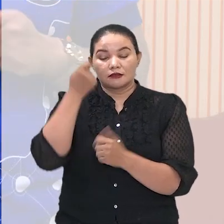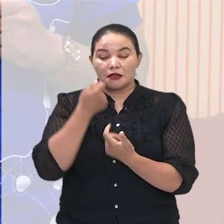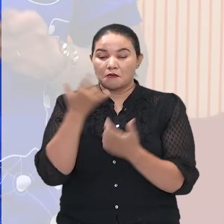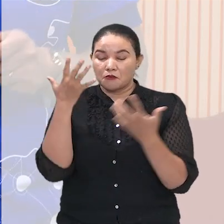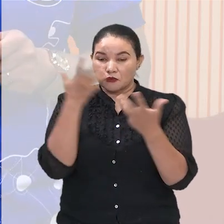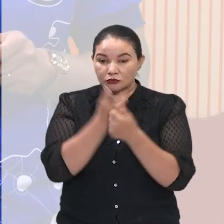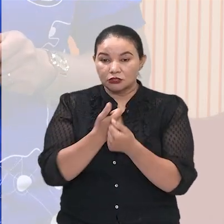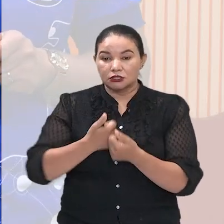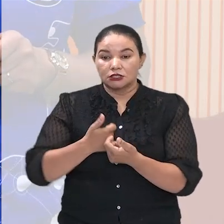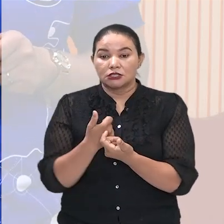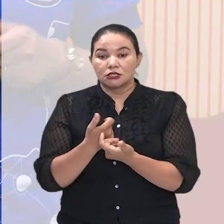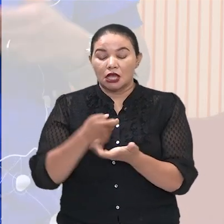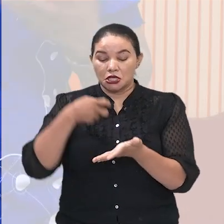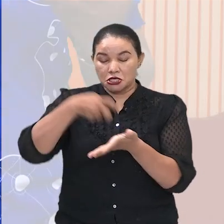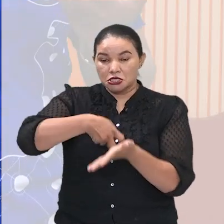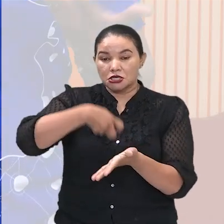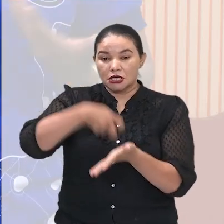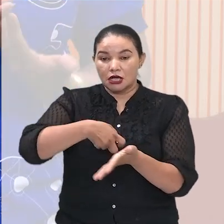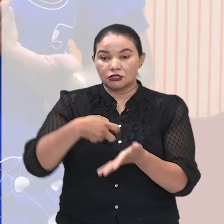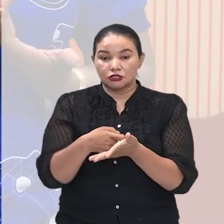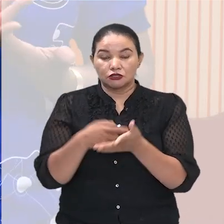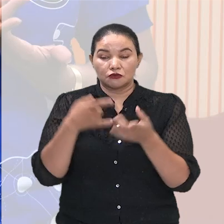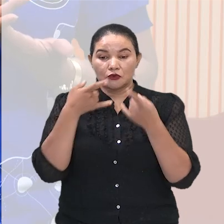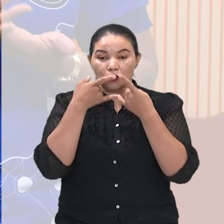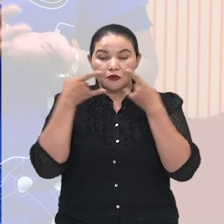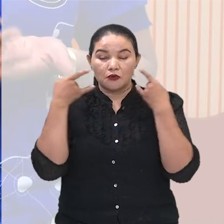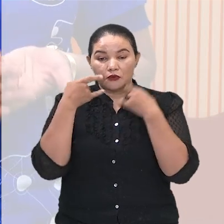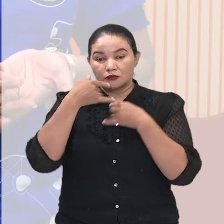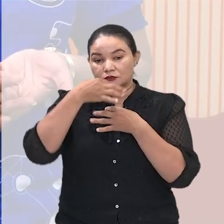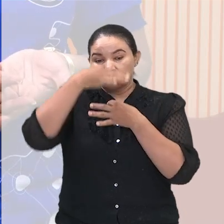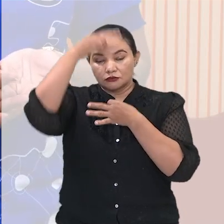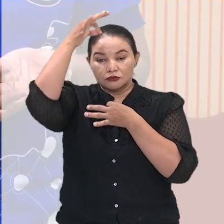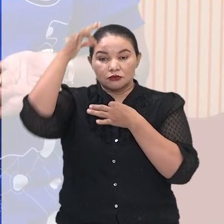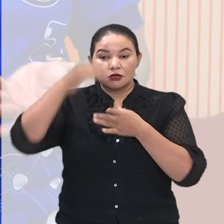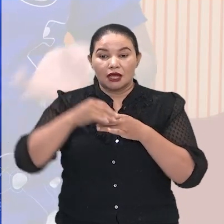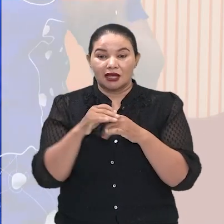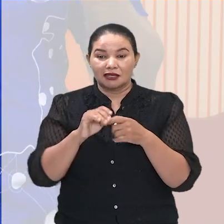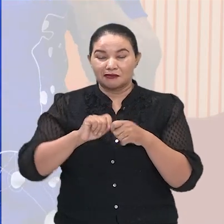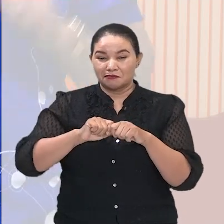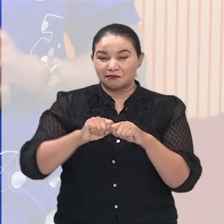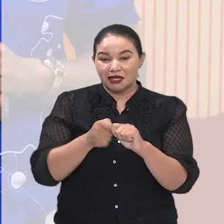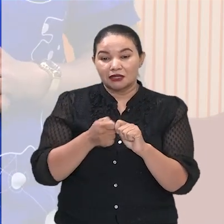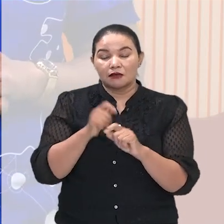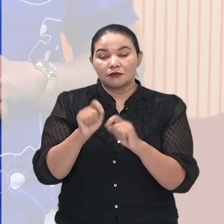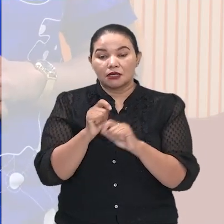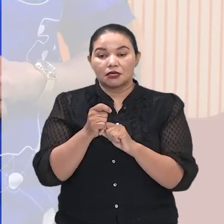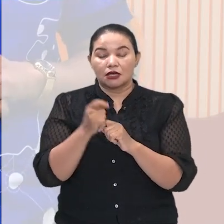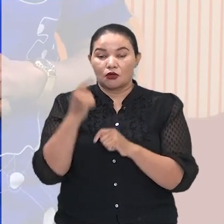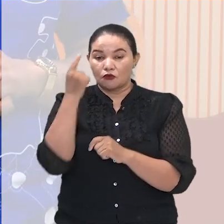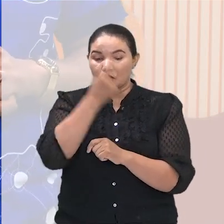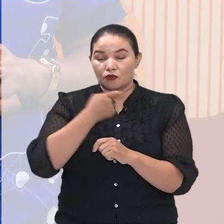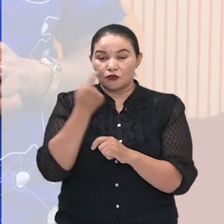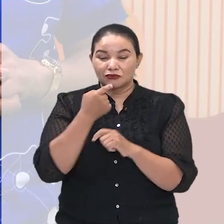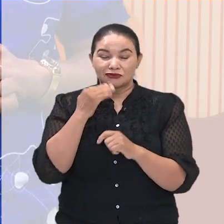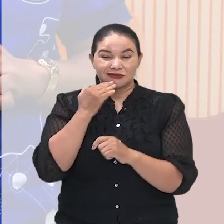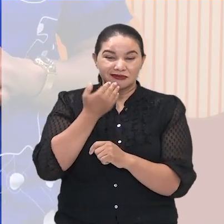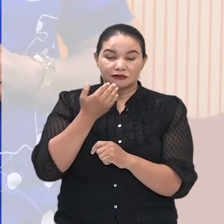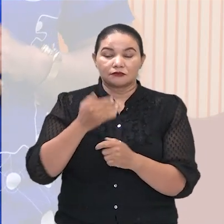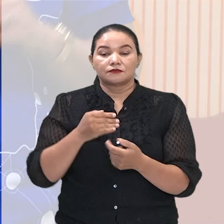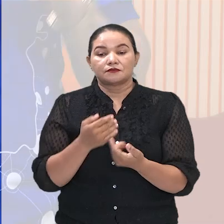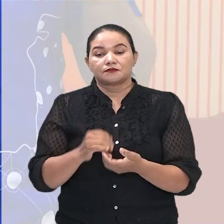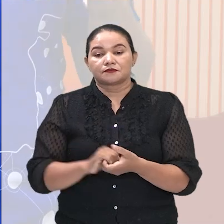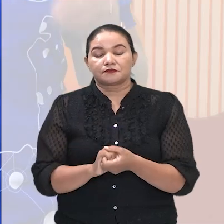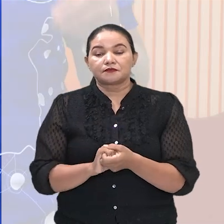elas eram apertadas diariamente para deformar o rosto das escravizadas. Importante saber também que as